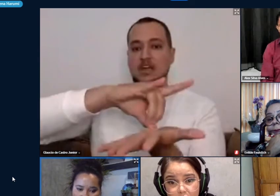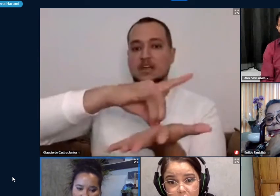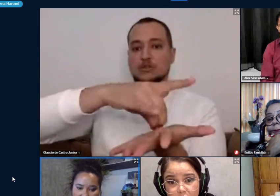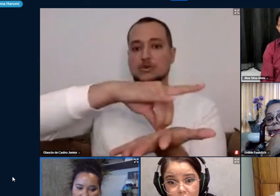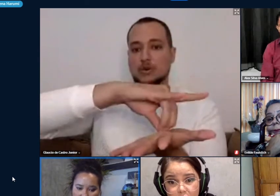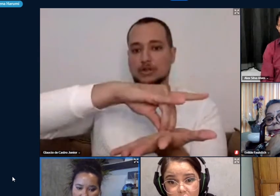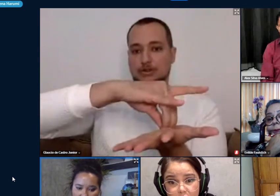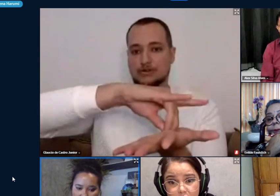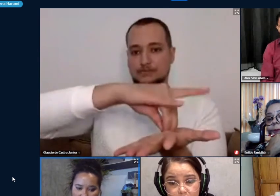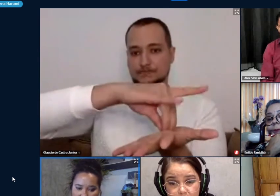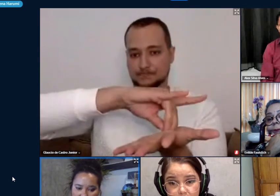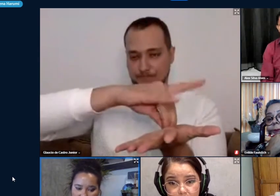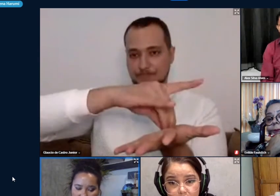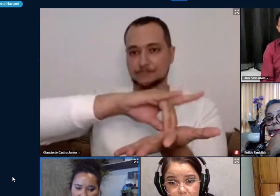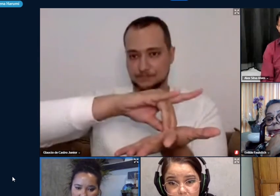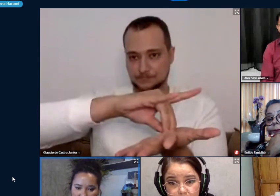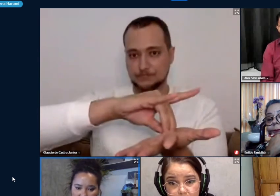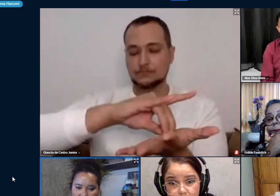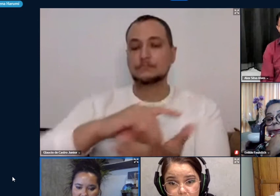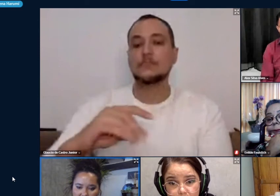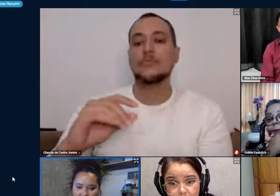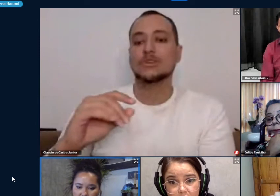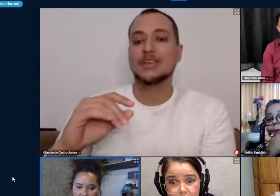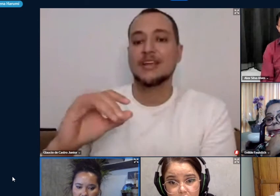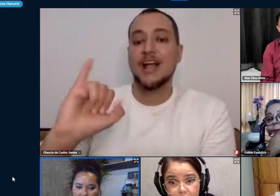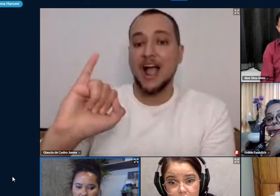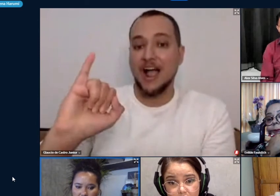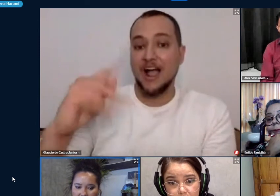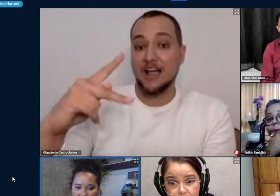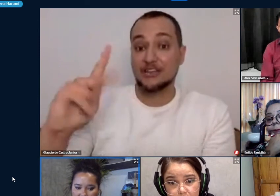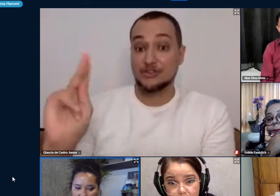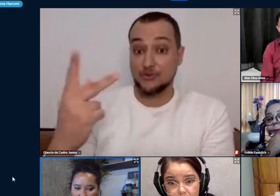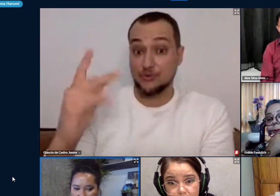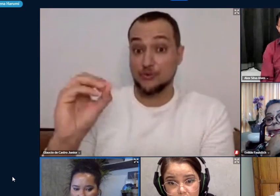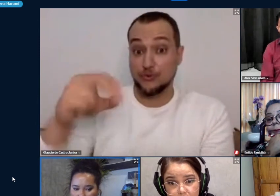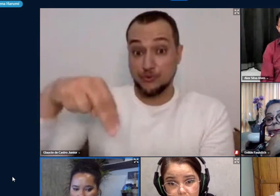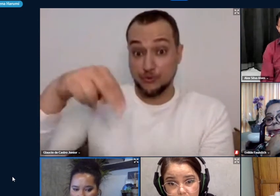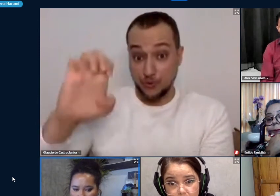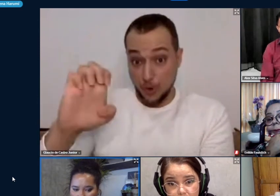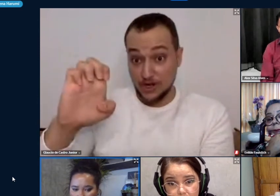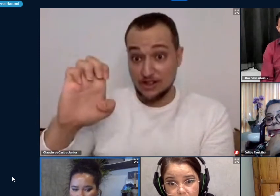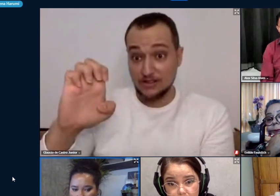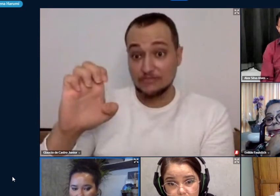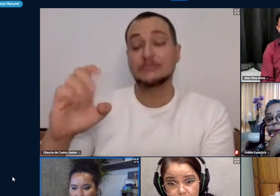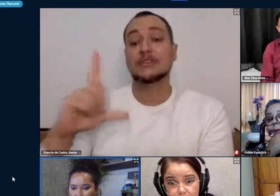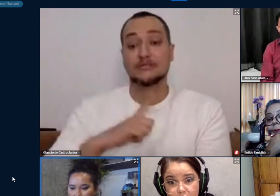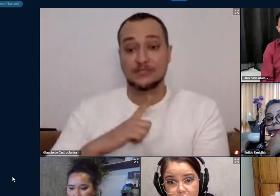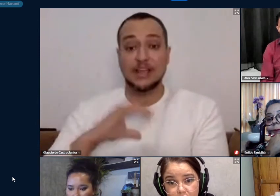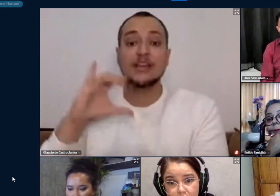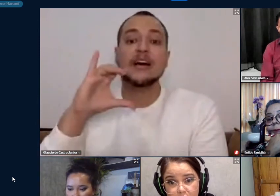também já tem um sinal, que é esse daqui, usado como base a questão do núcleo.